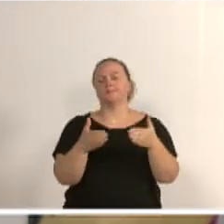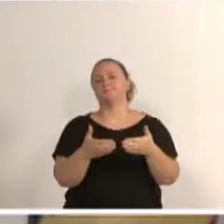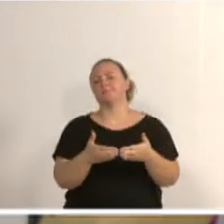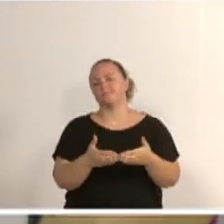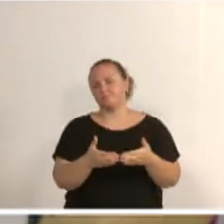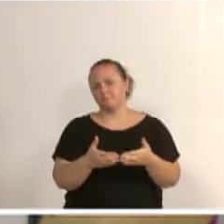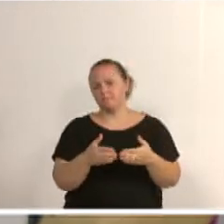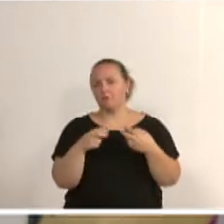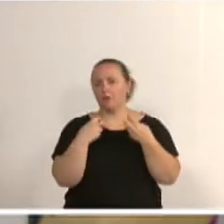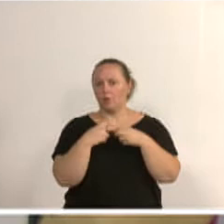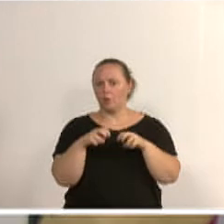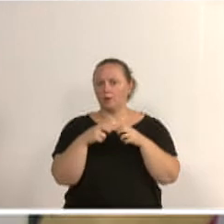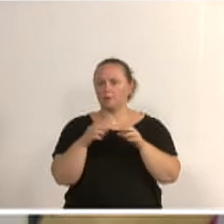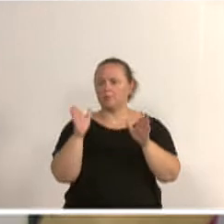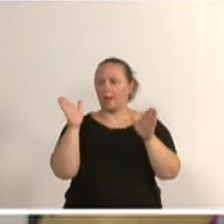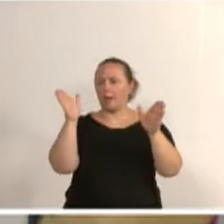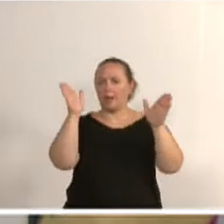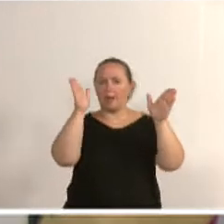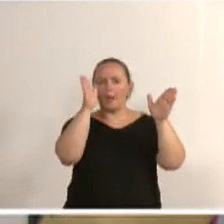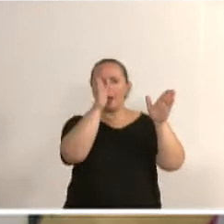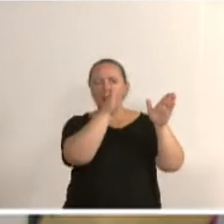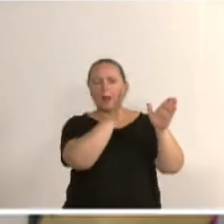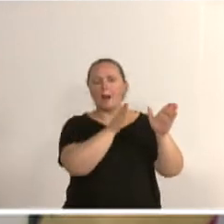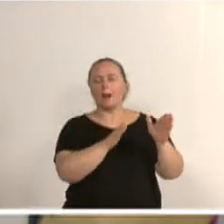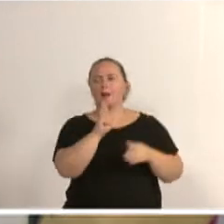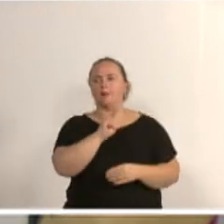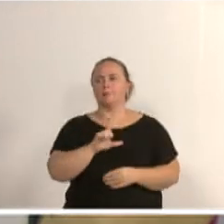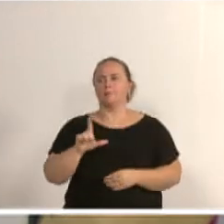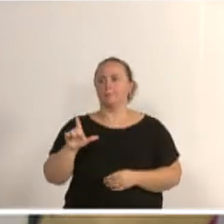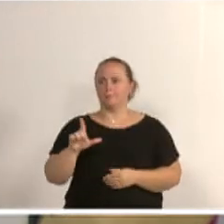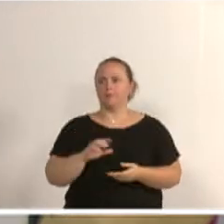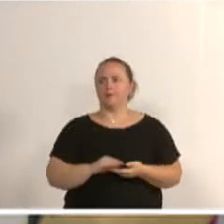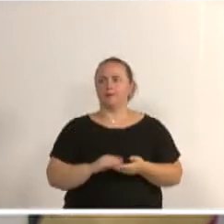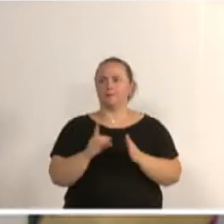foram se espalhando por Blumenau. Não sei se vocês lembram, até na